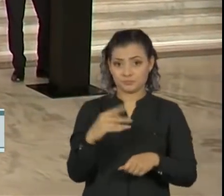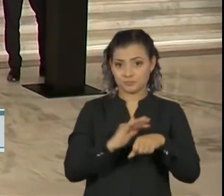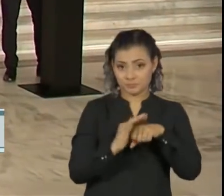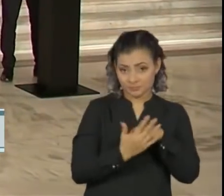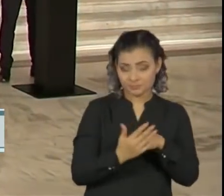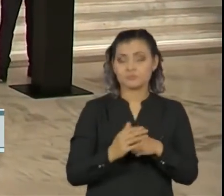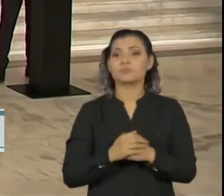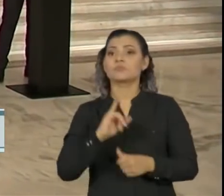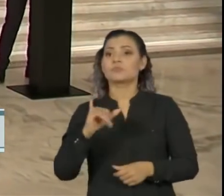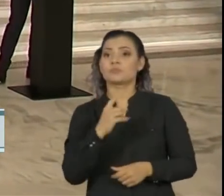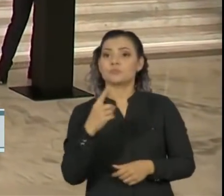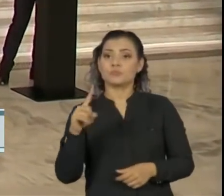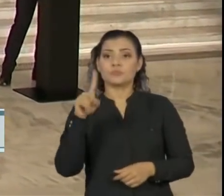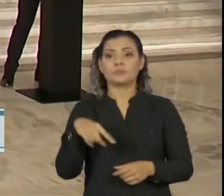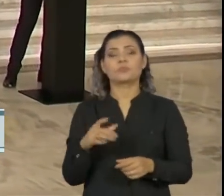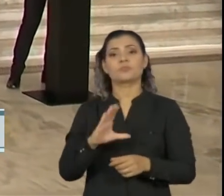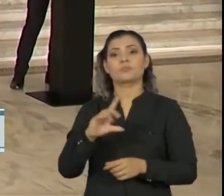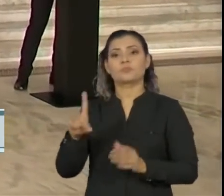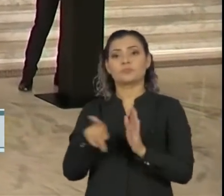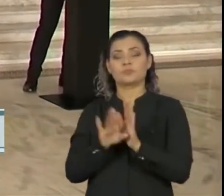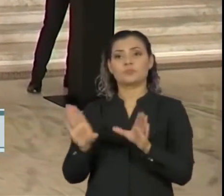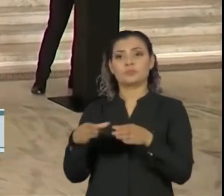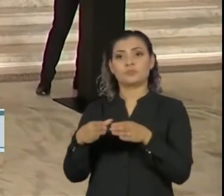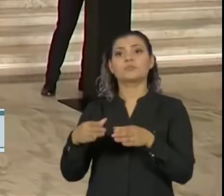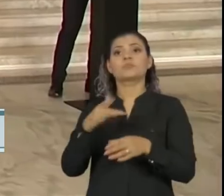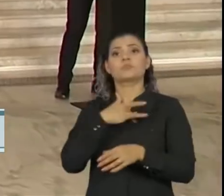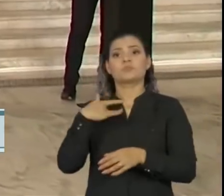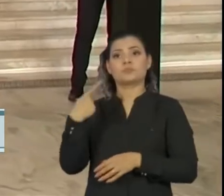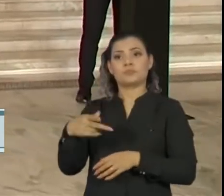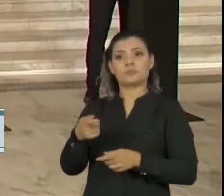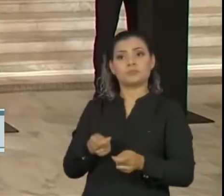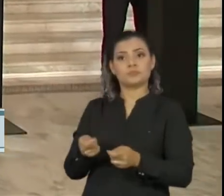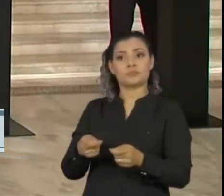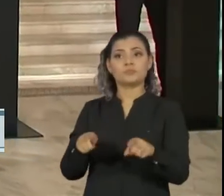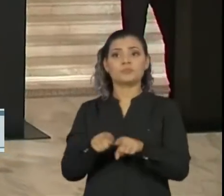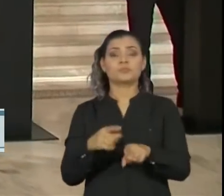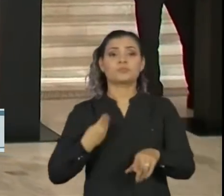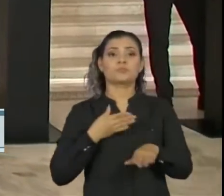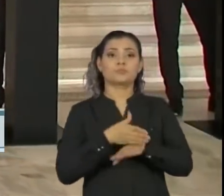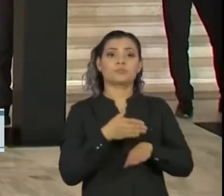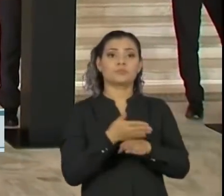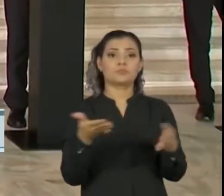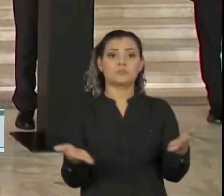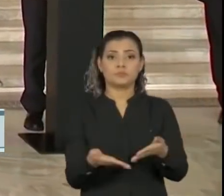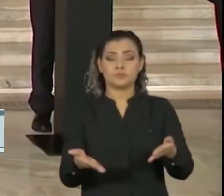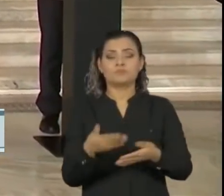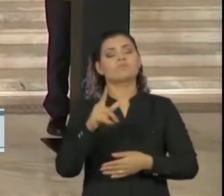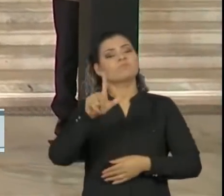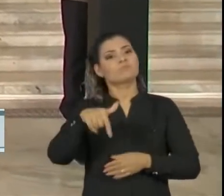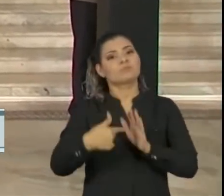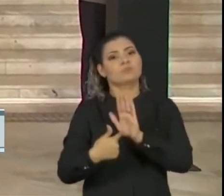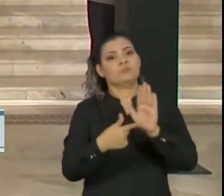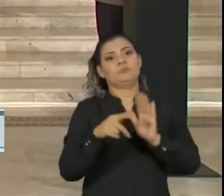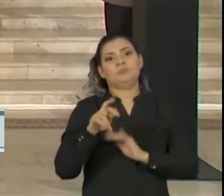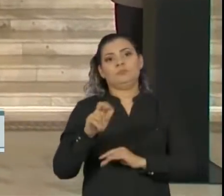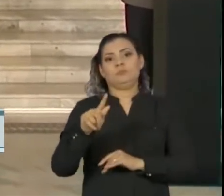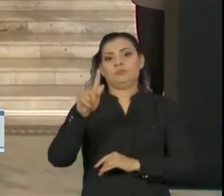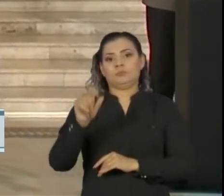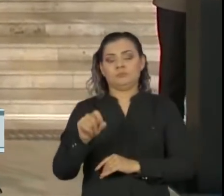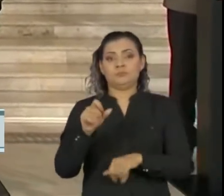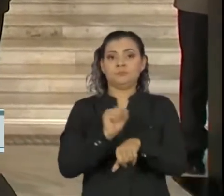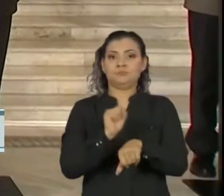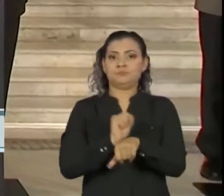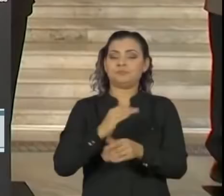Gabardo, coordenador executivo do Comitê de Saúde, e estará aqui conosco, daqui a pouco, Rodrigo